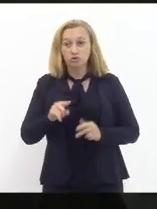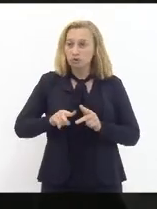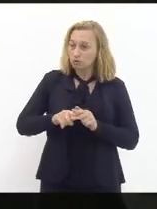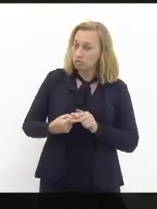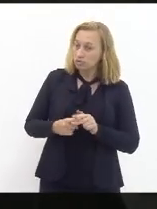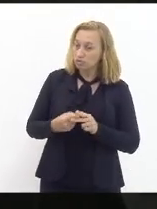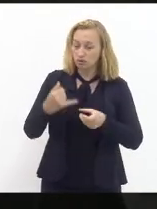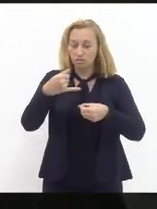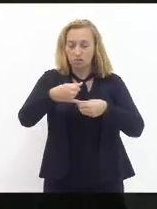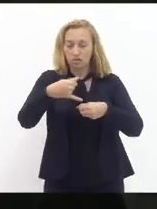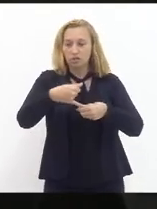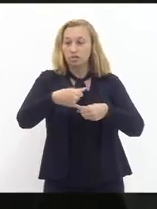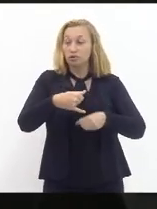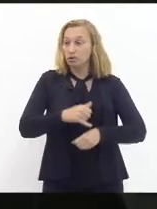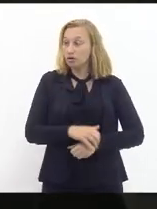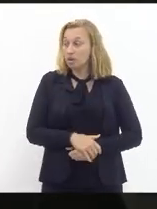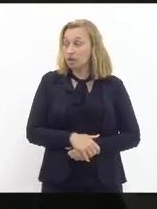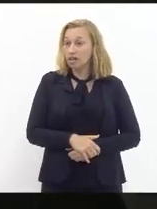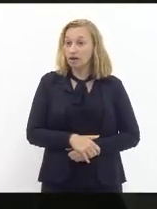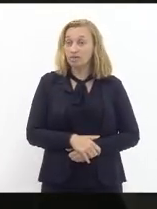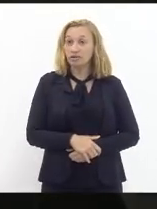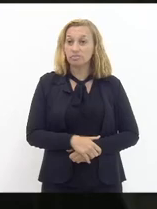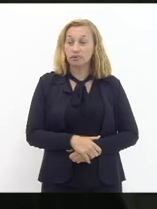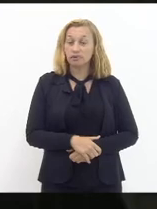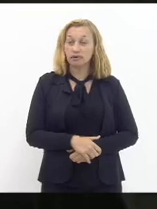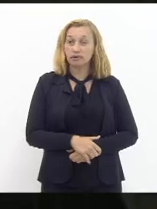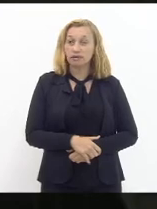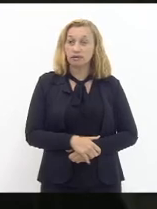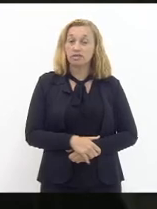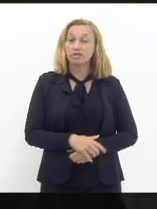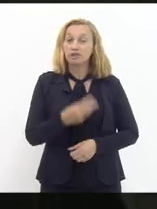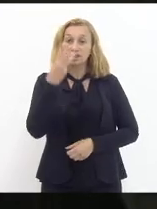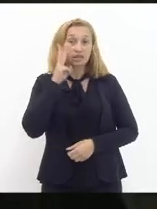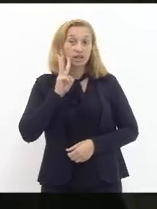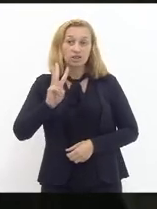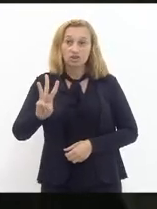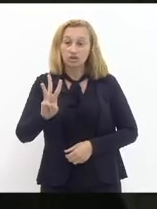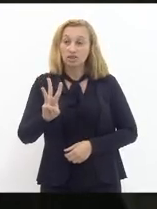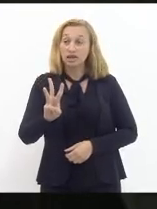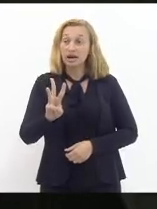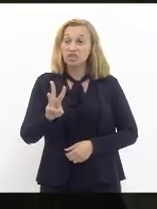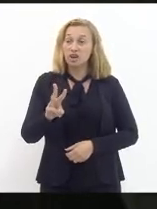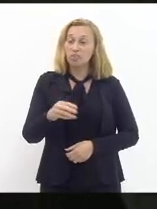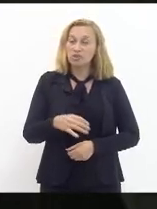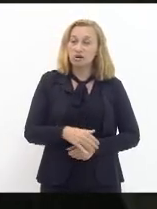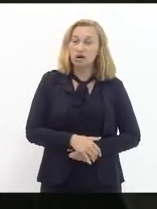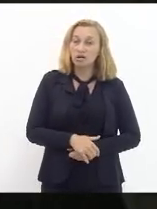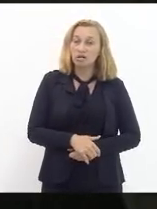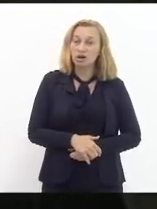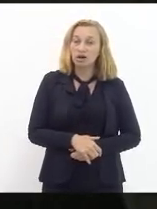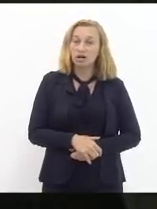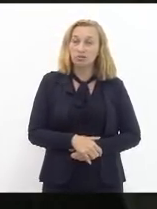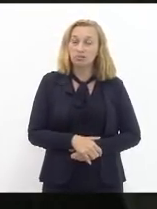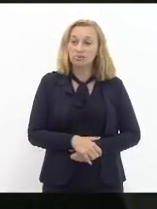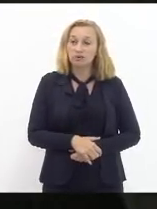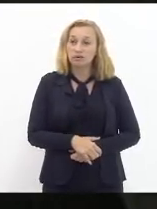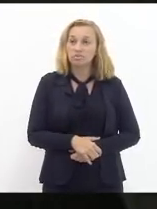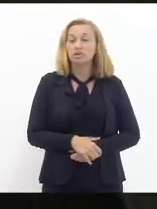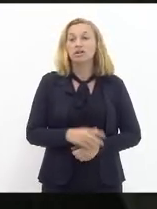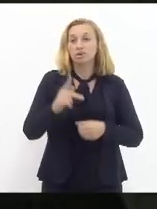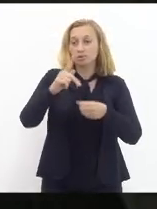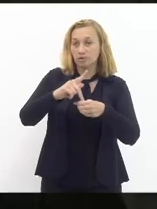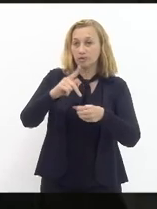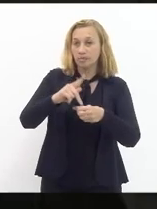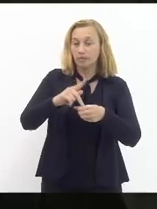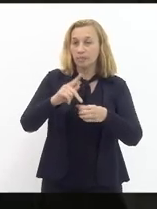dos combustíveis. E 3 dias, a Petrobras, que é uma companhia do Brasil,